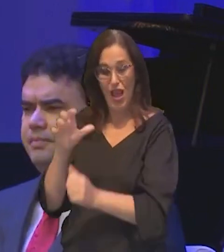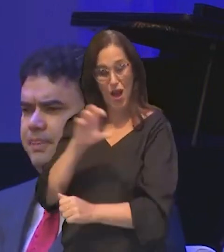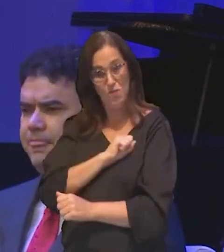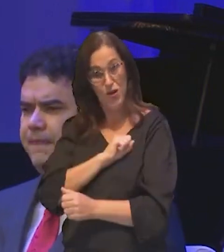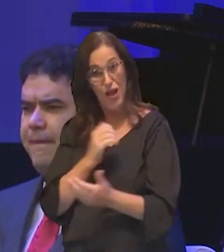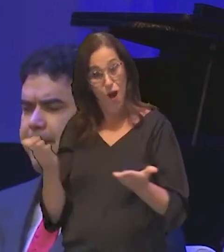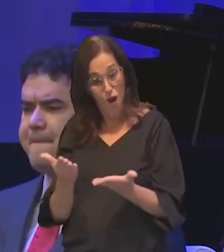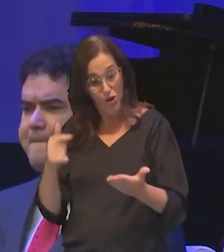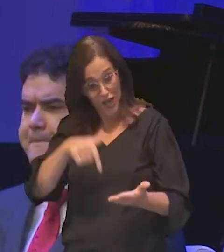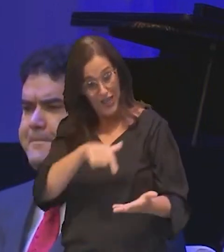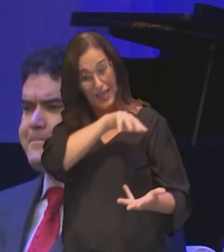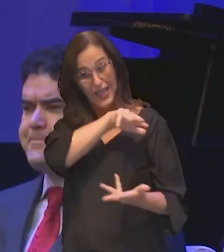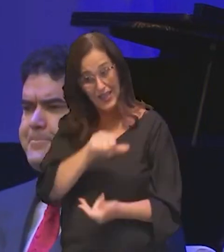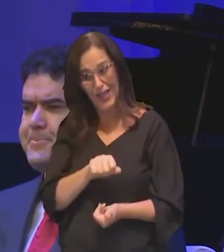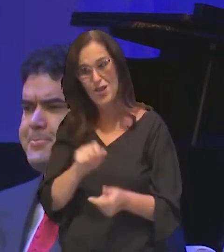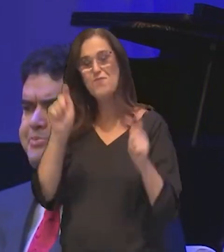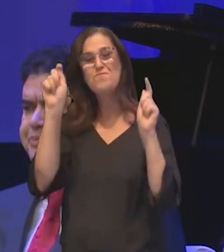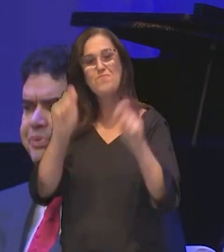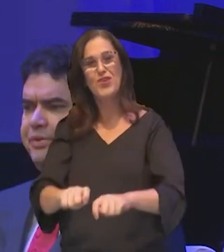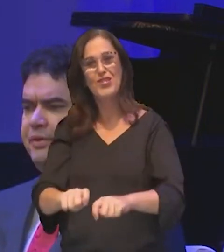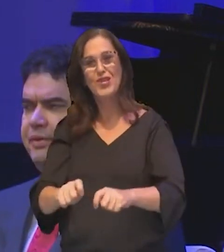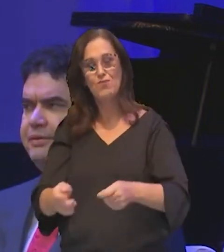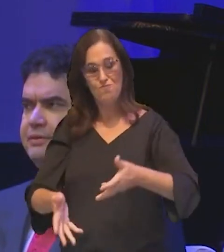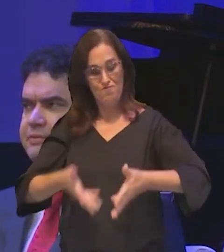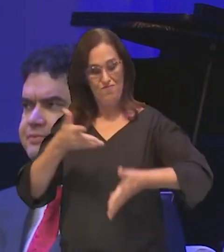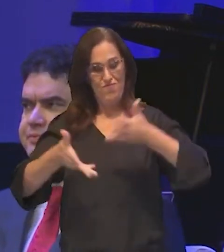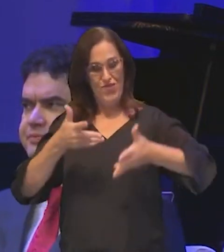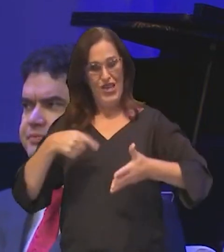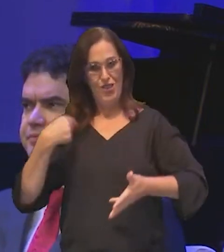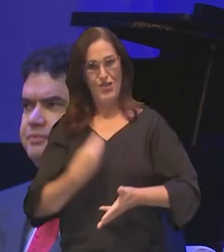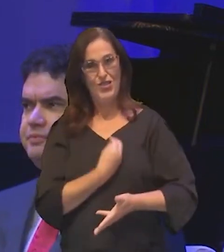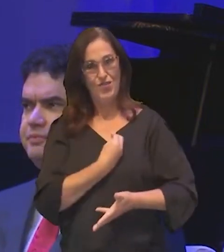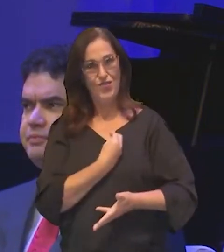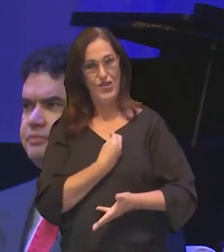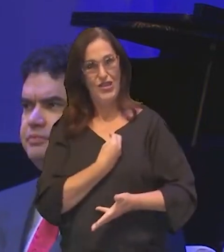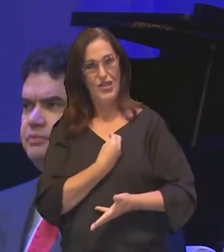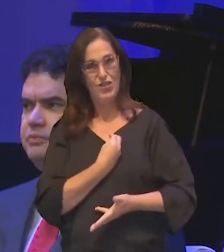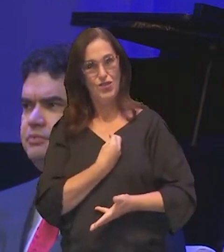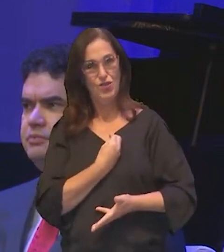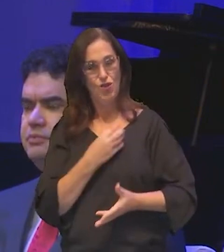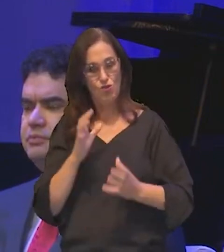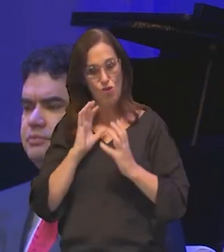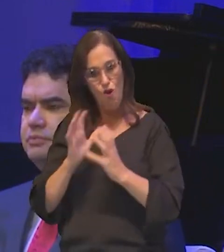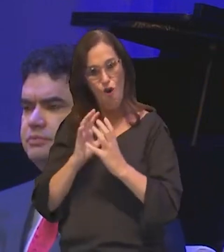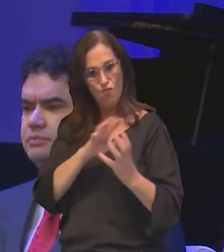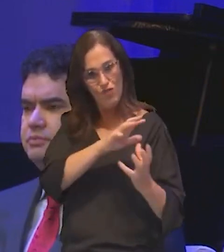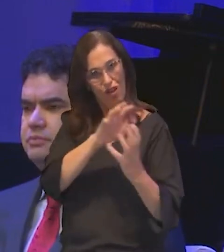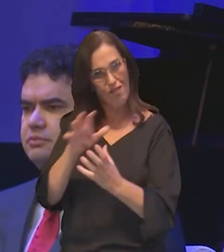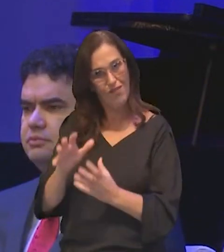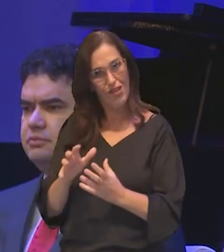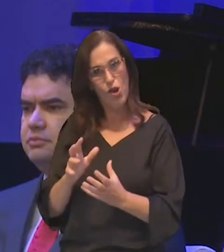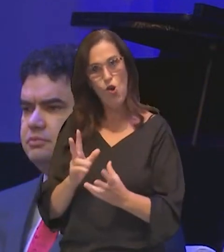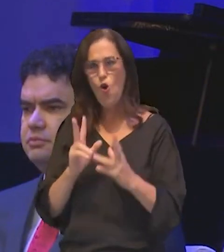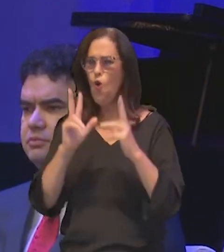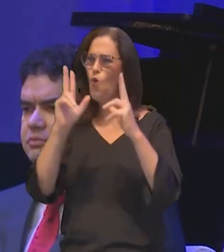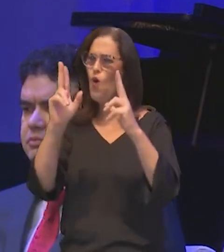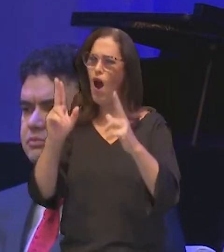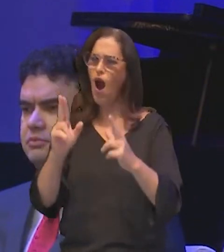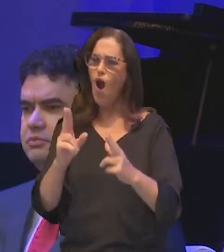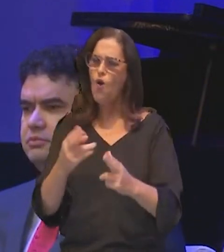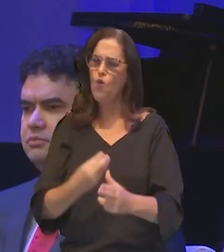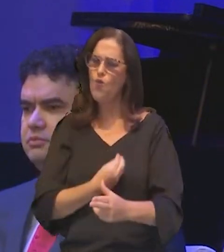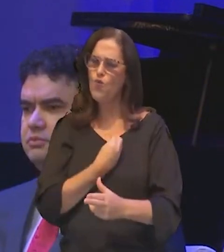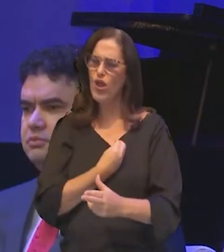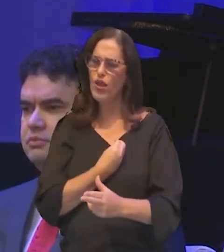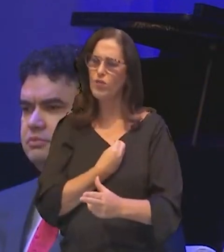hoje, aqui na terra, nós possamos cultivar em nossas vidas e em nossos convívios o mesmo amor que desfrutaremos